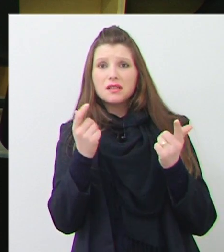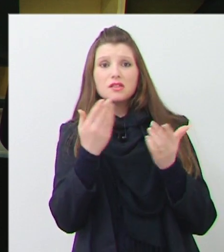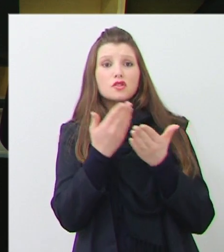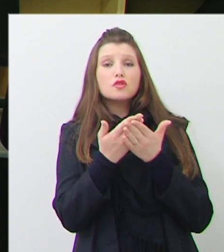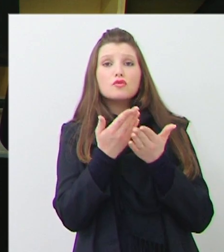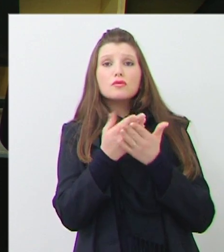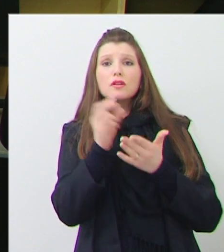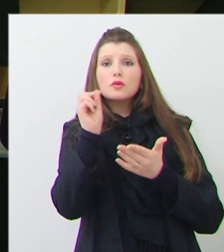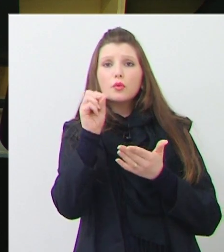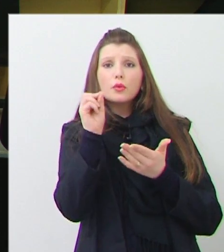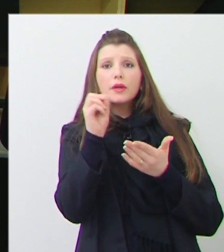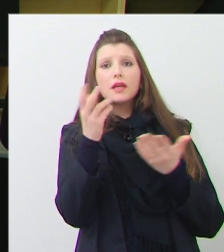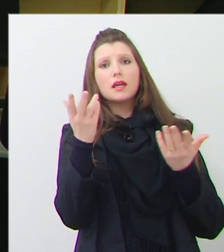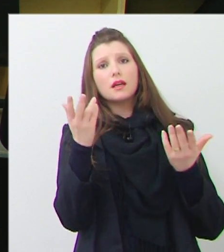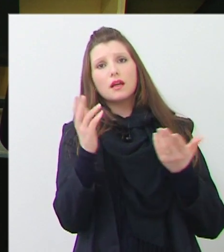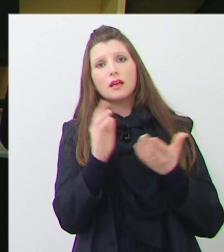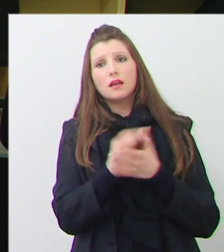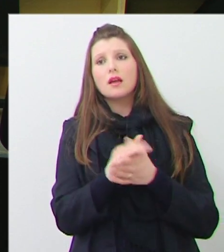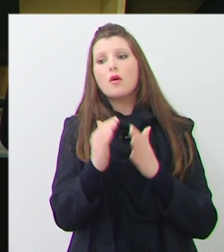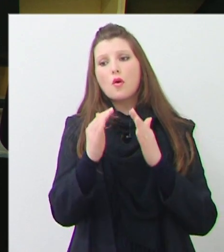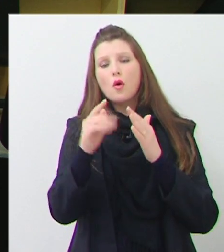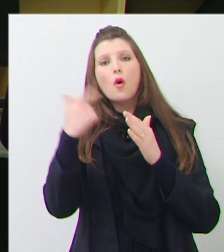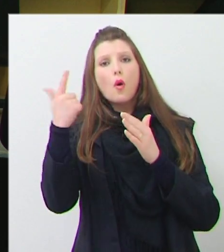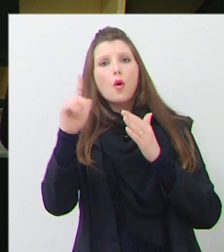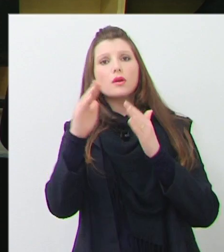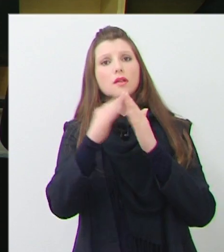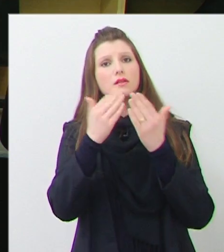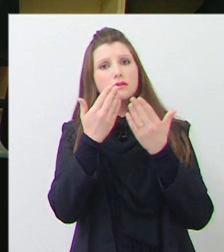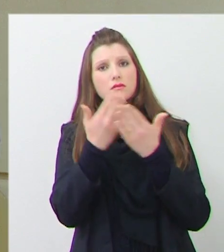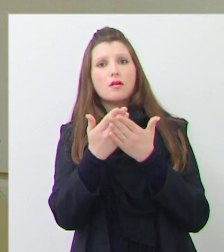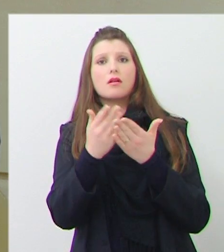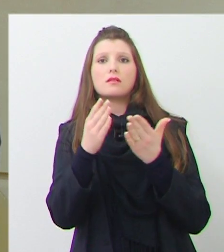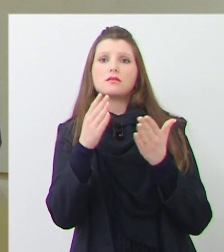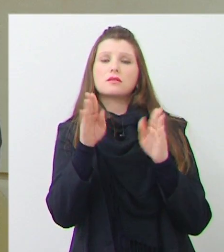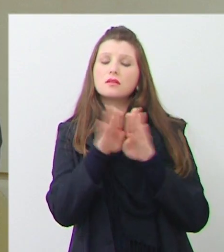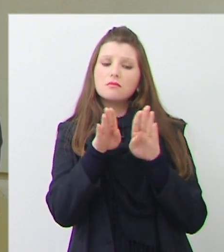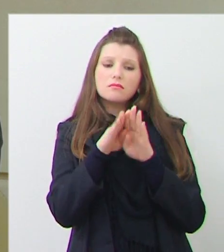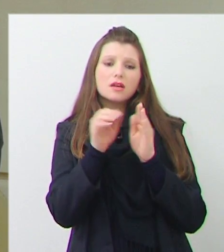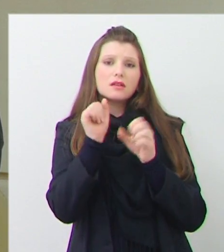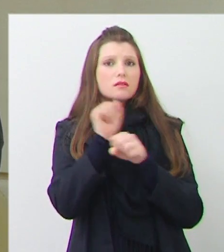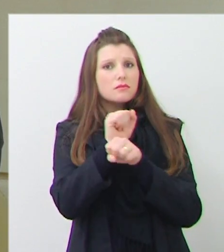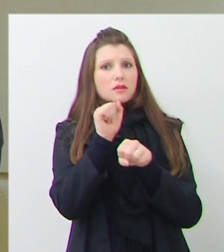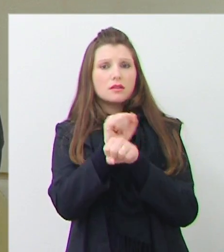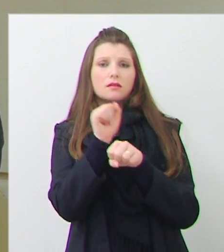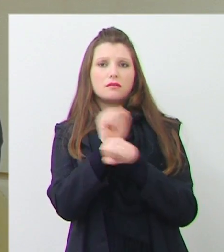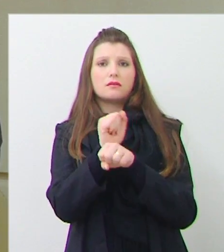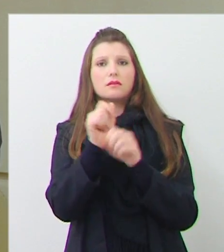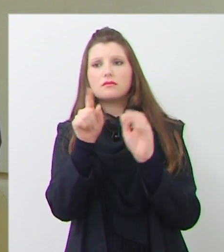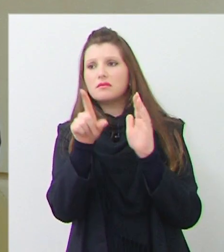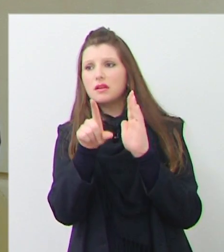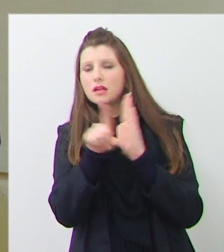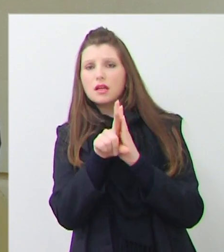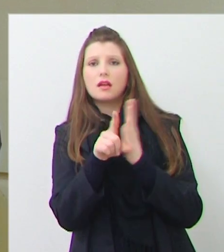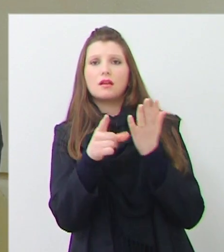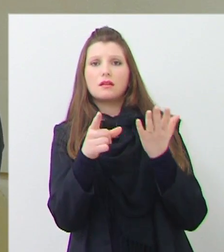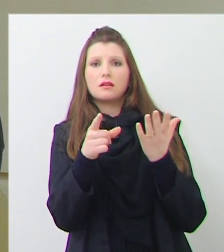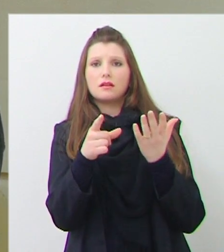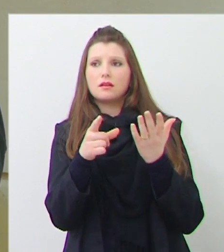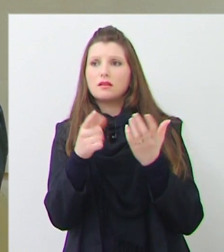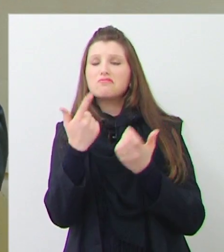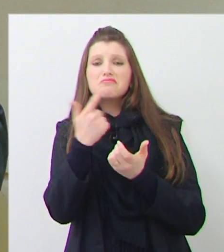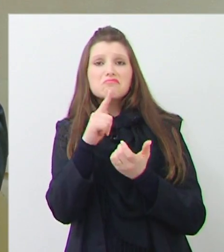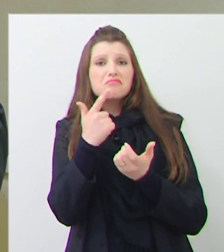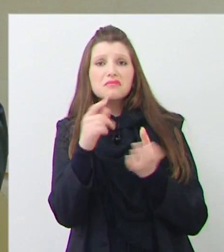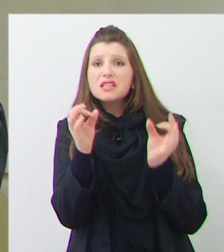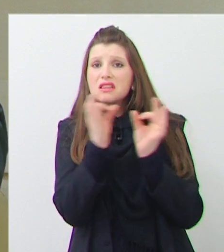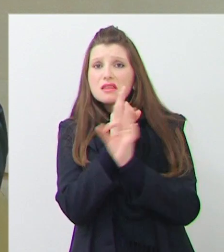dinheiro está lá, e outros colégios que estão na lista da lei, que não estão sendo contemplados,